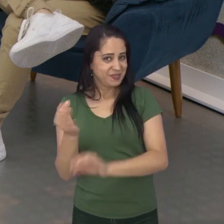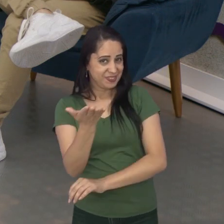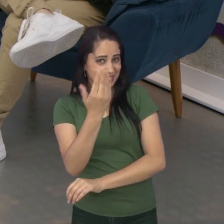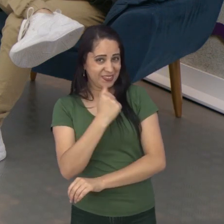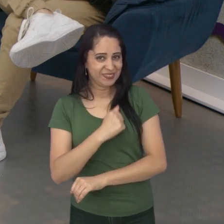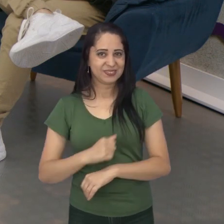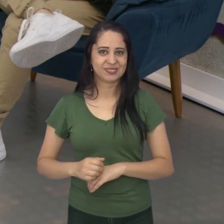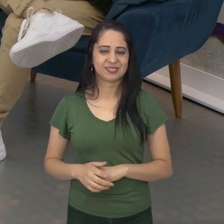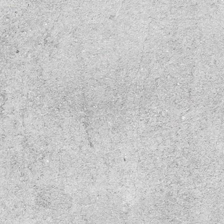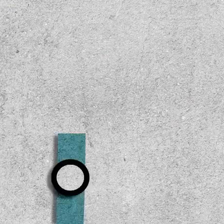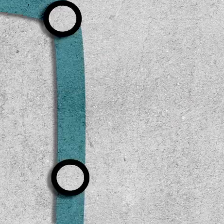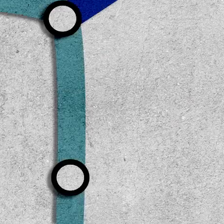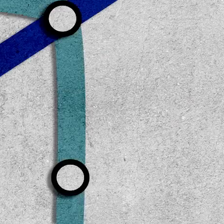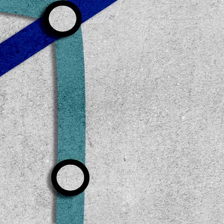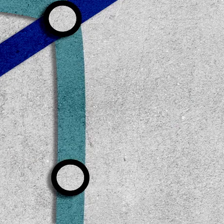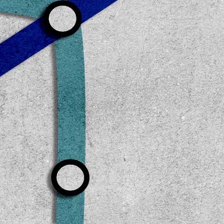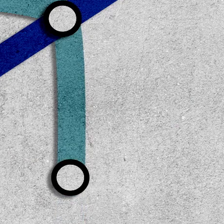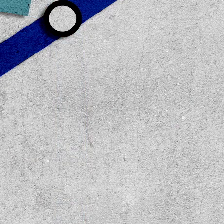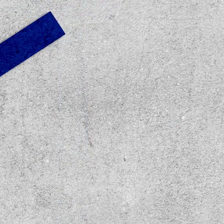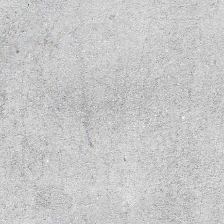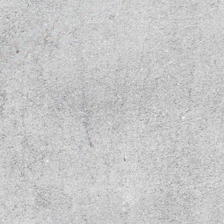Vamos assistir.